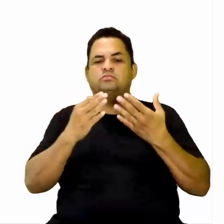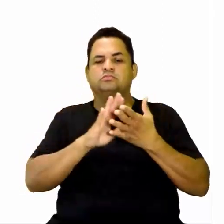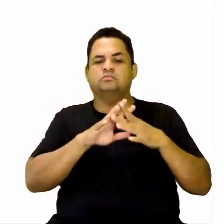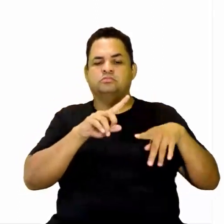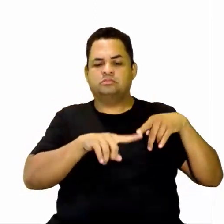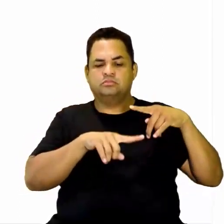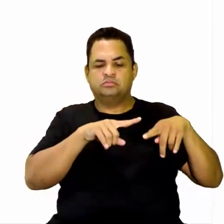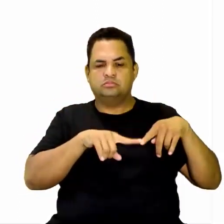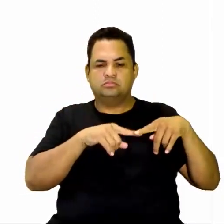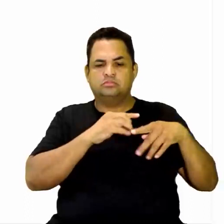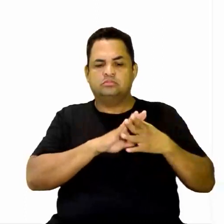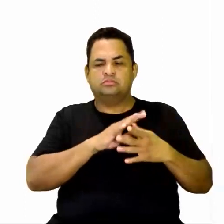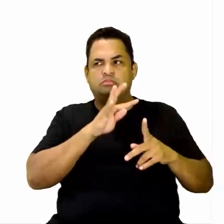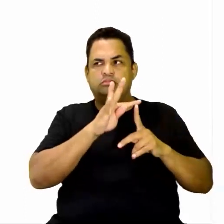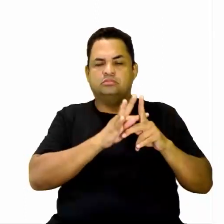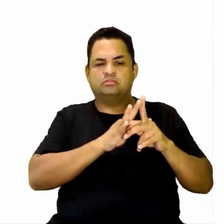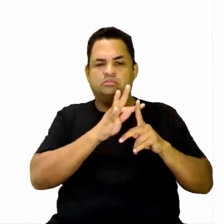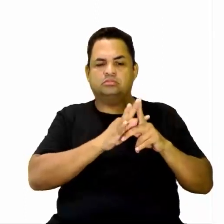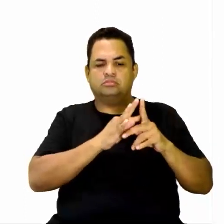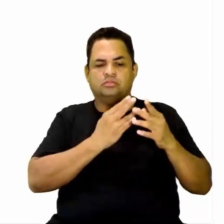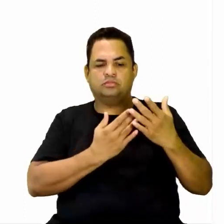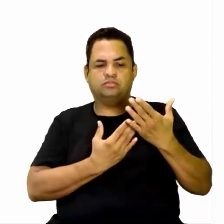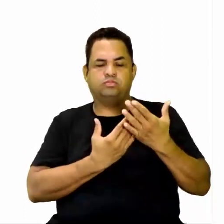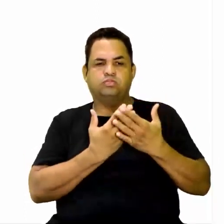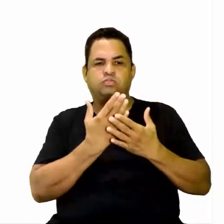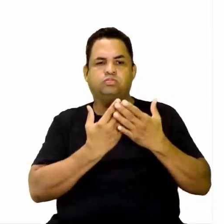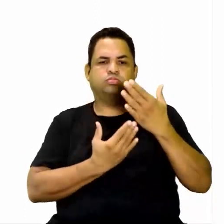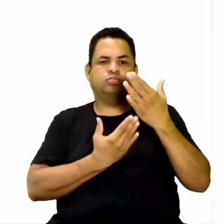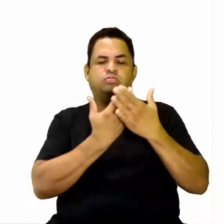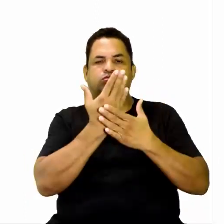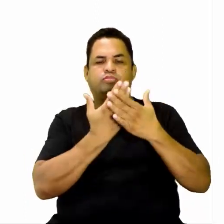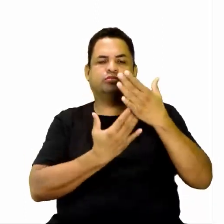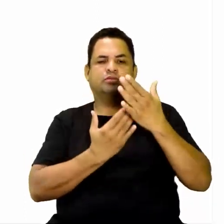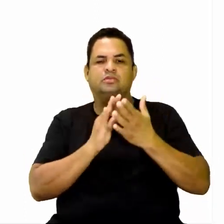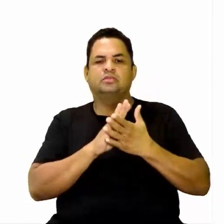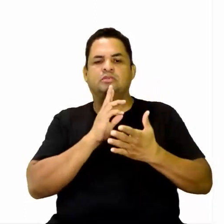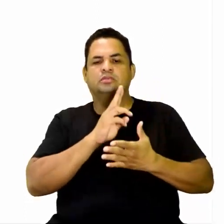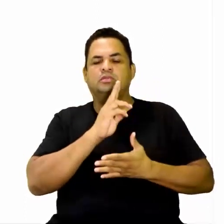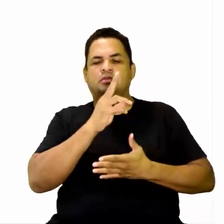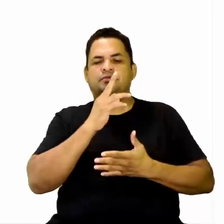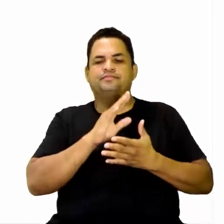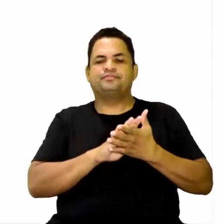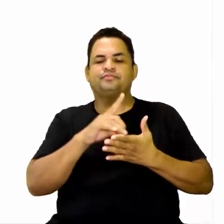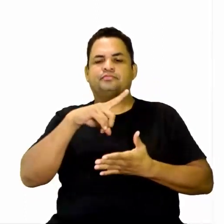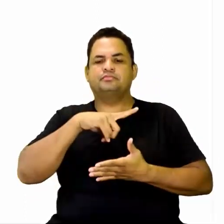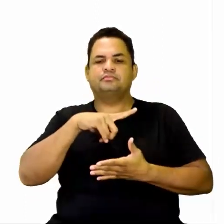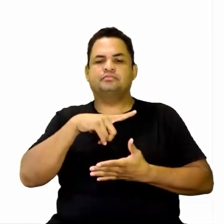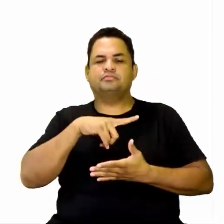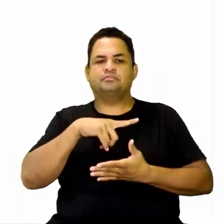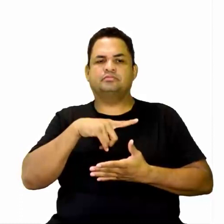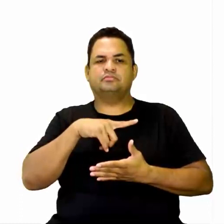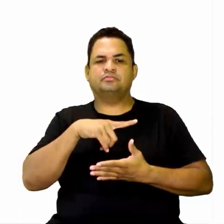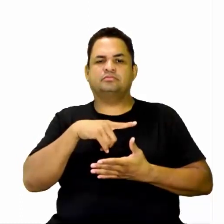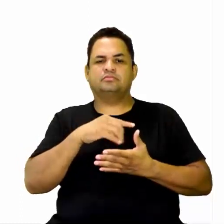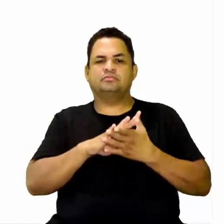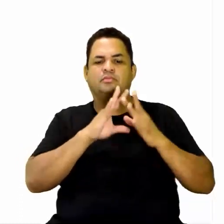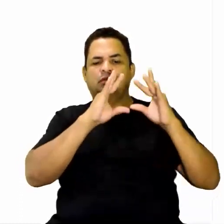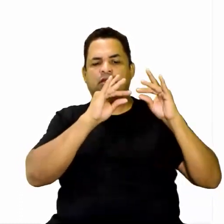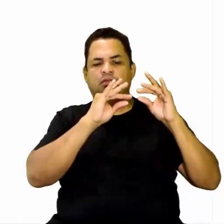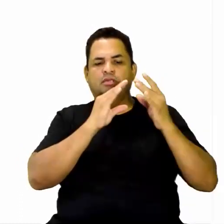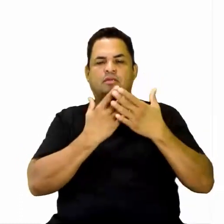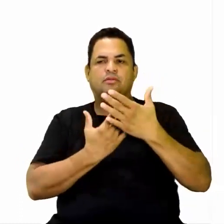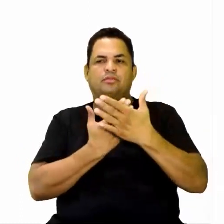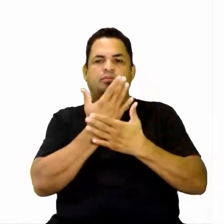está só na temperatura de ebulição, temperatura constante, nós temos ali líquido e